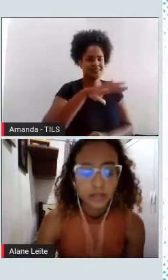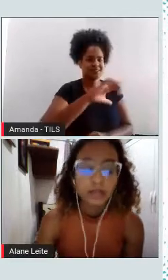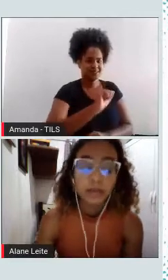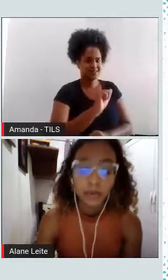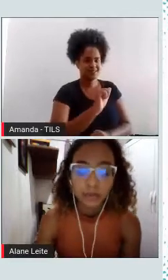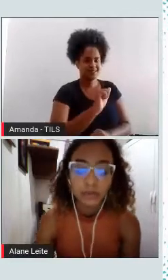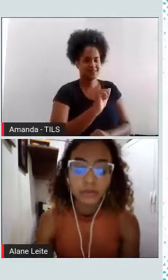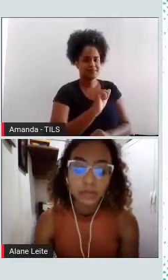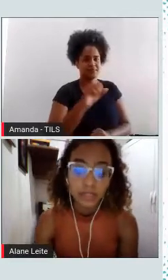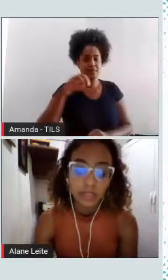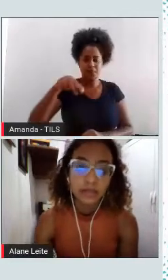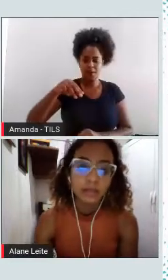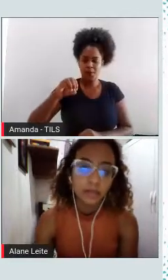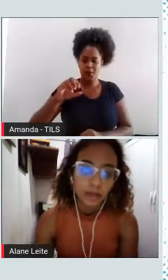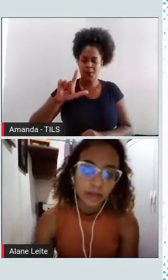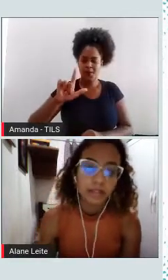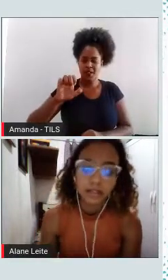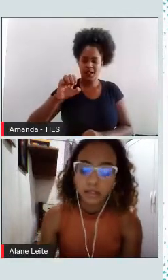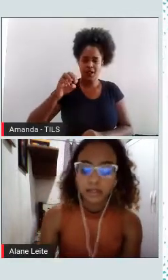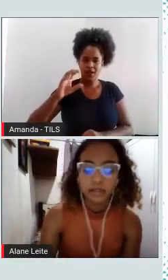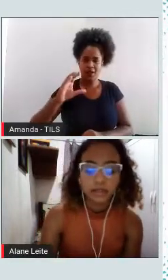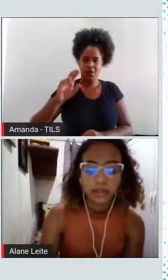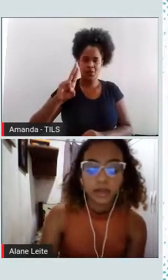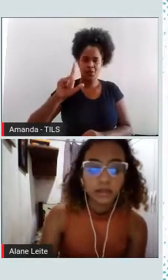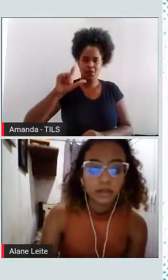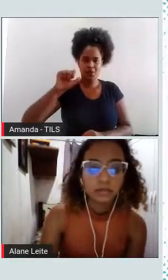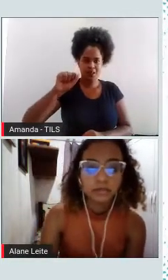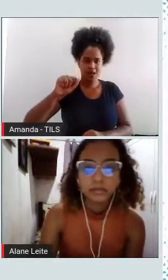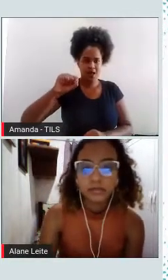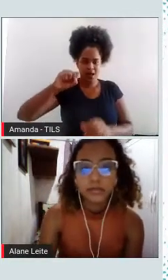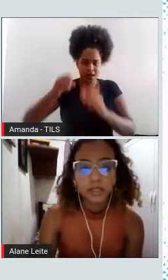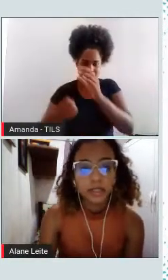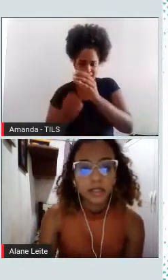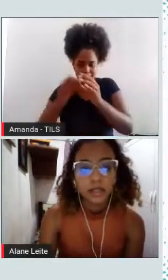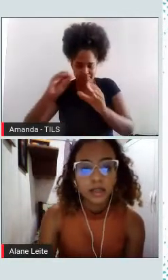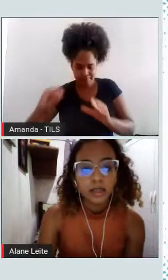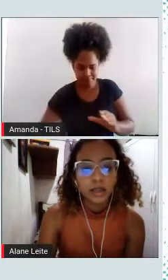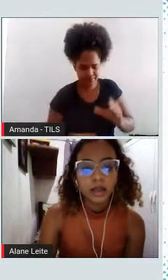que a substância é um conjunto de moléculas, certo?